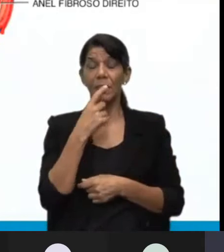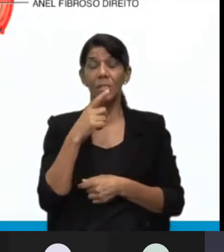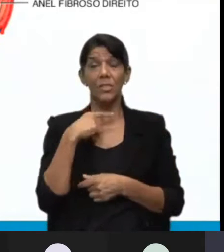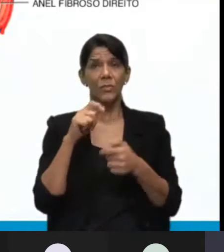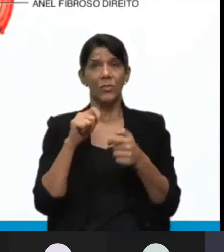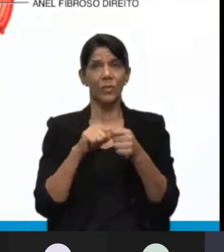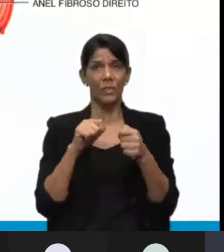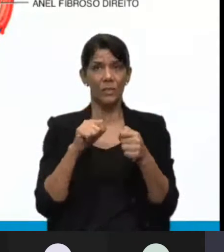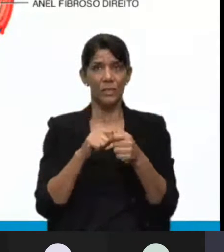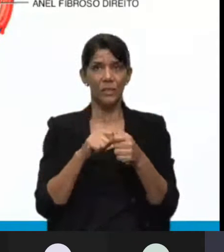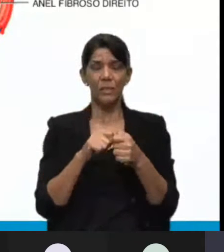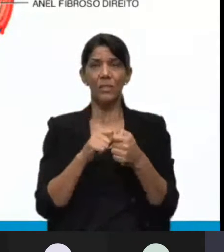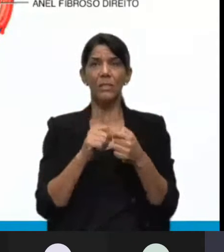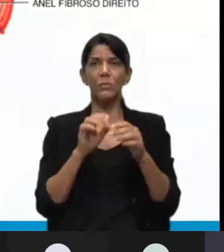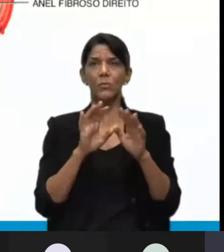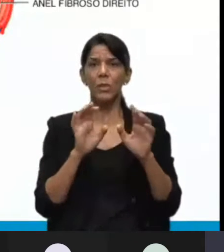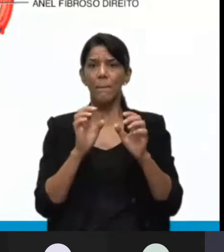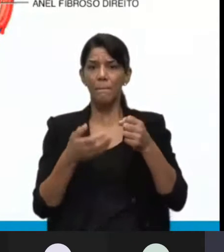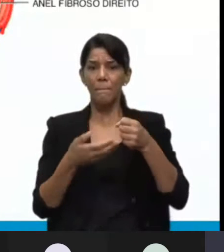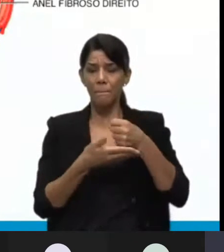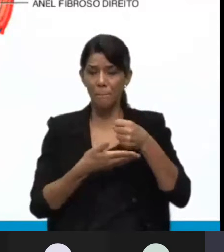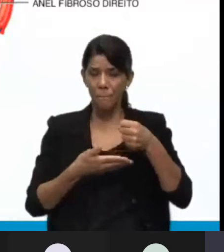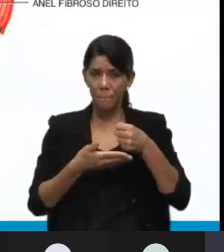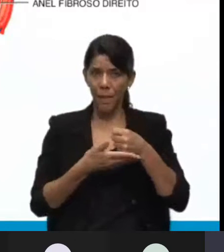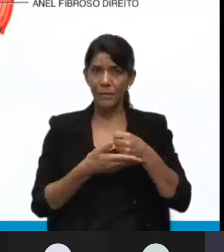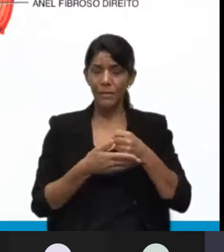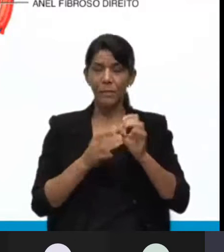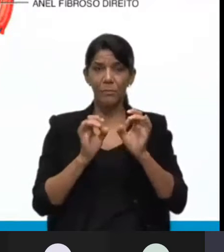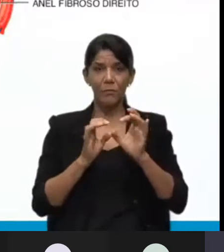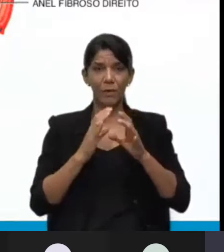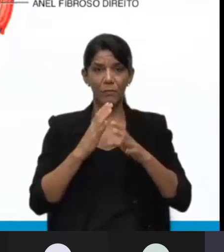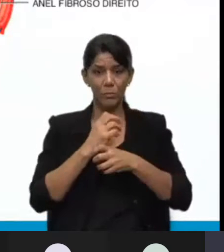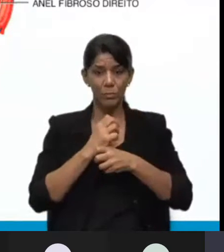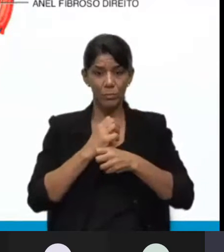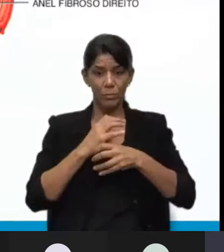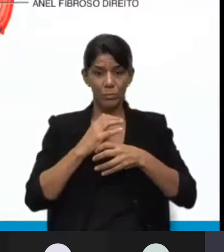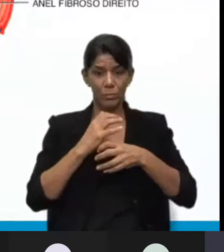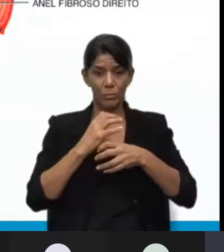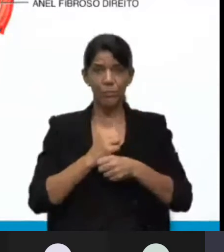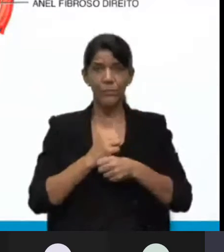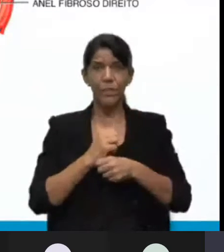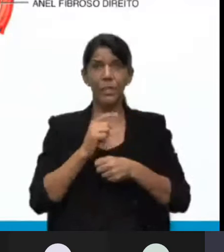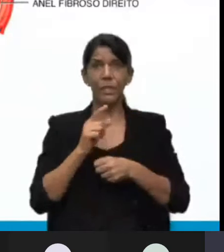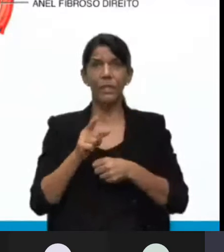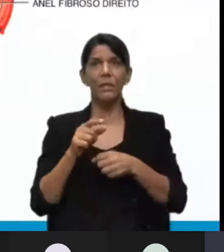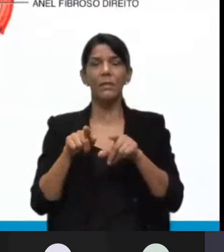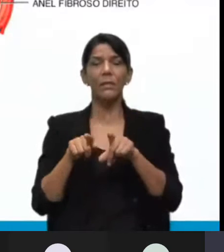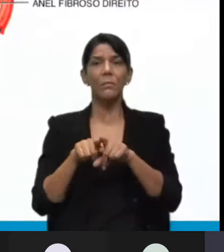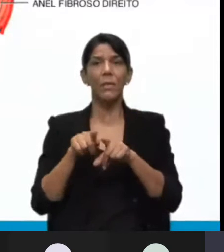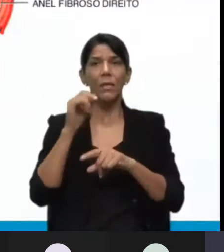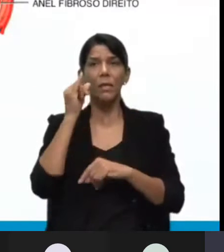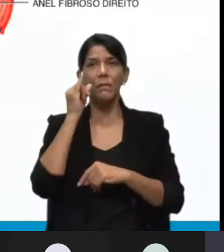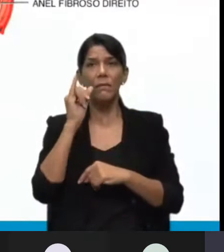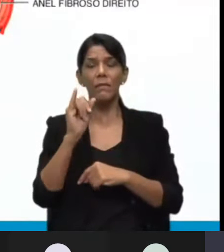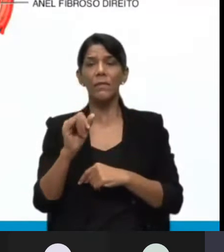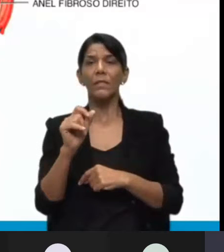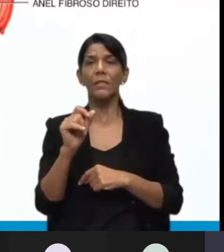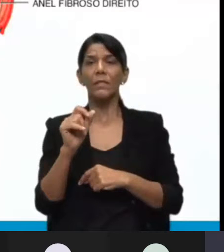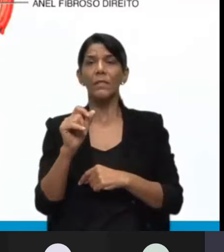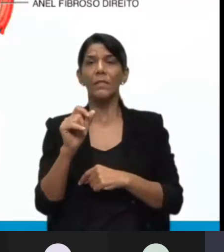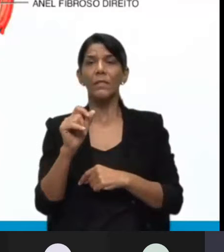além de formar, né, a estrutura base aí para essas válvulas cardíacas, esse esqueleto fibroso, ele também evita, né,